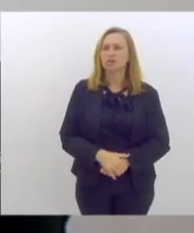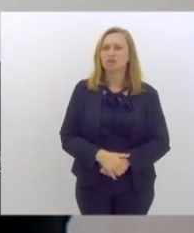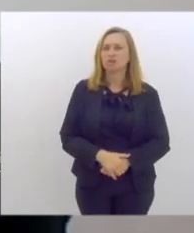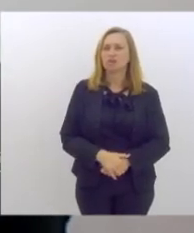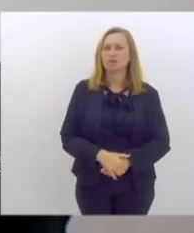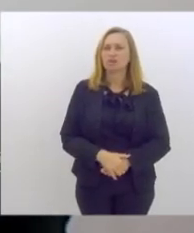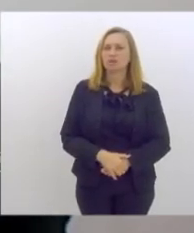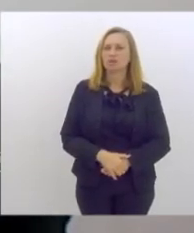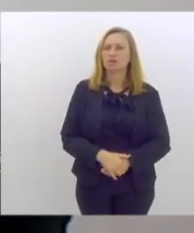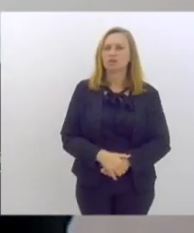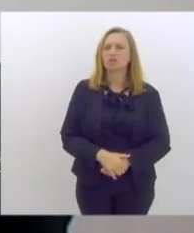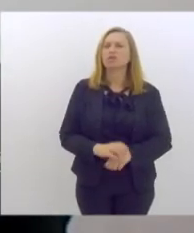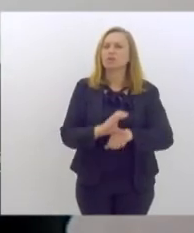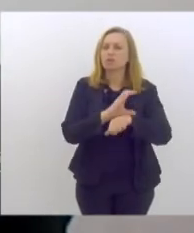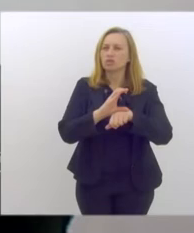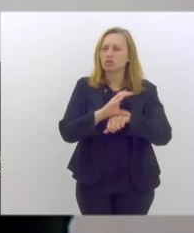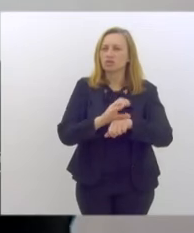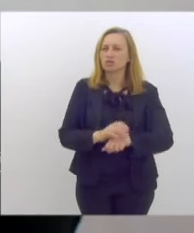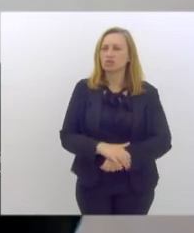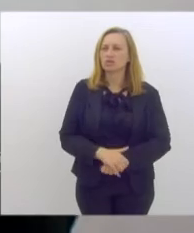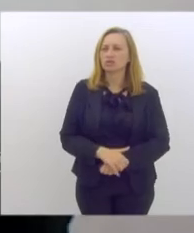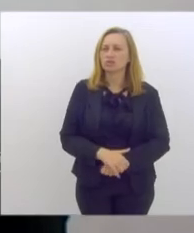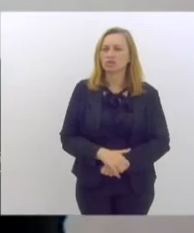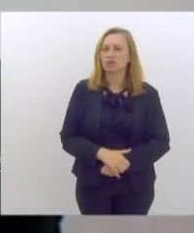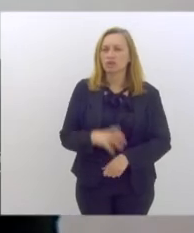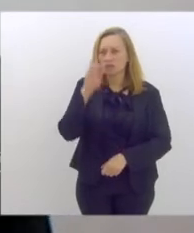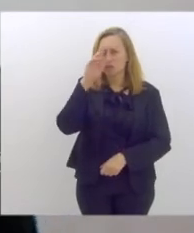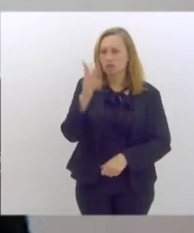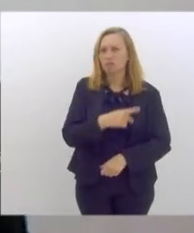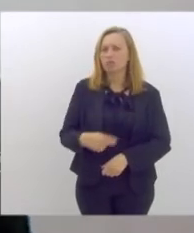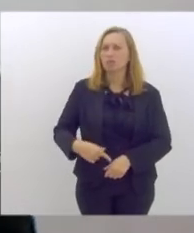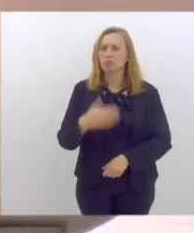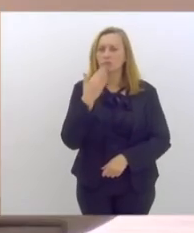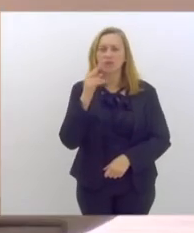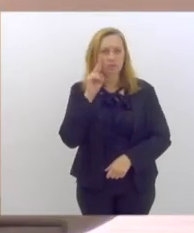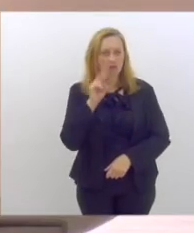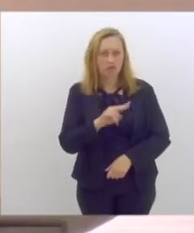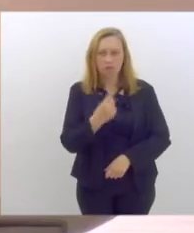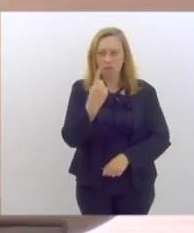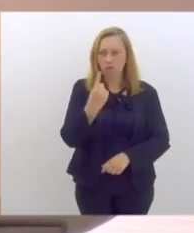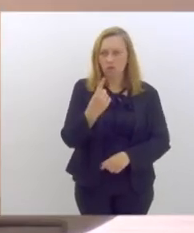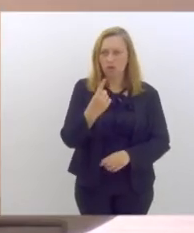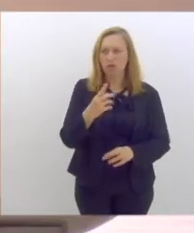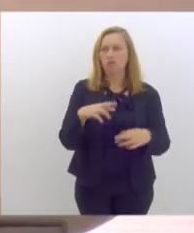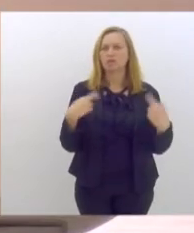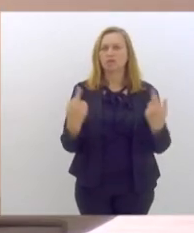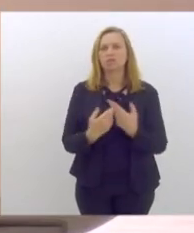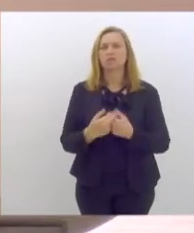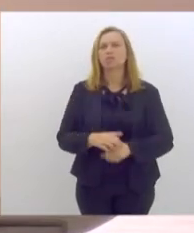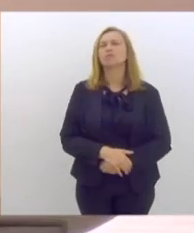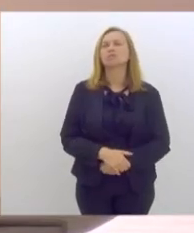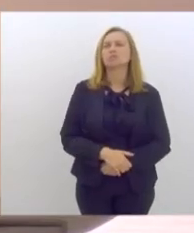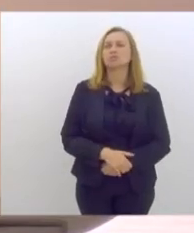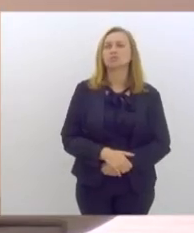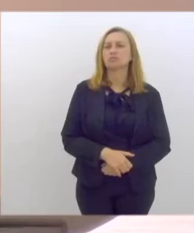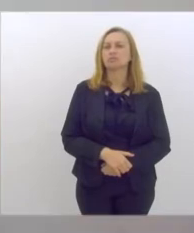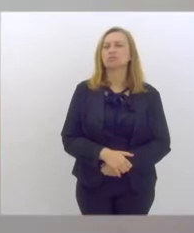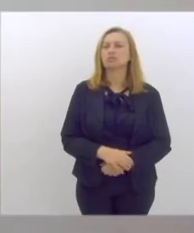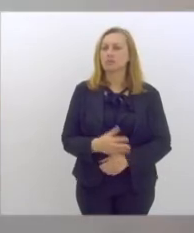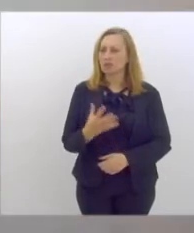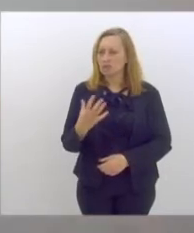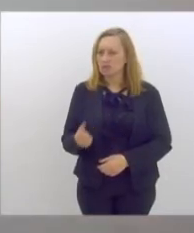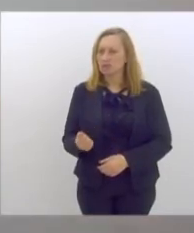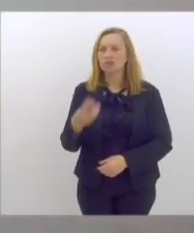parecer é pela constitucionalidade seu presidente peço vista por uma sessão É isso aí conseguiu